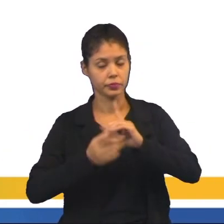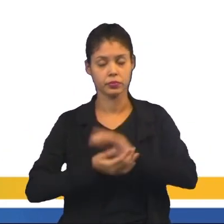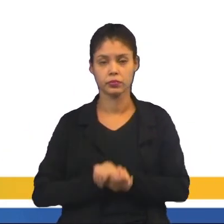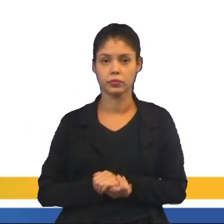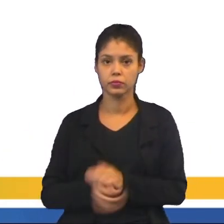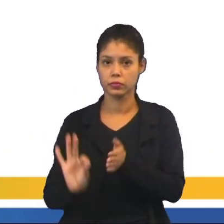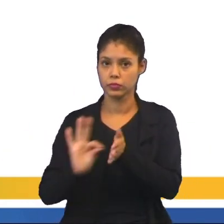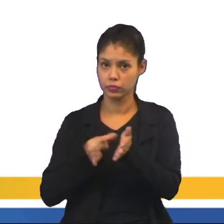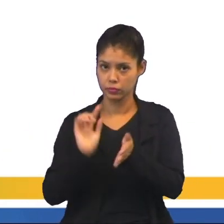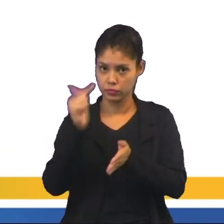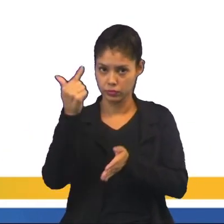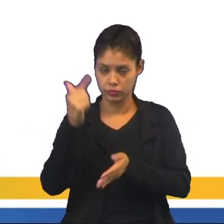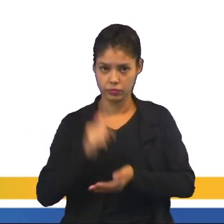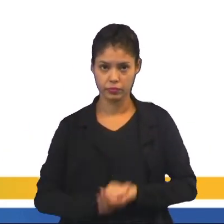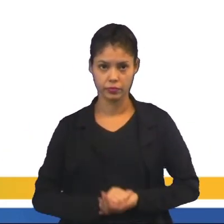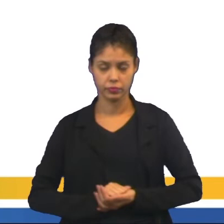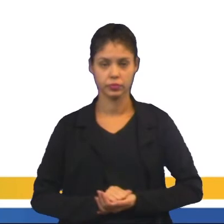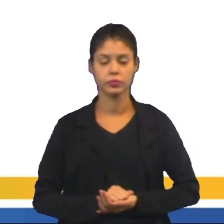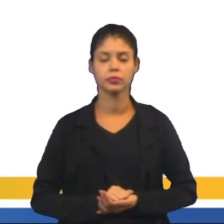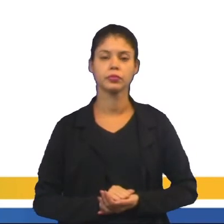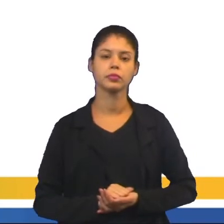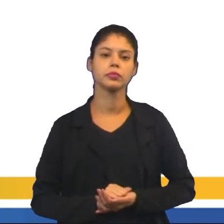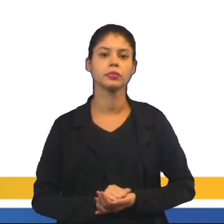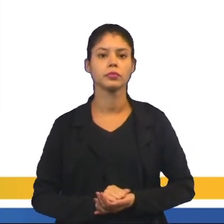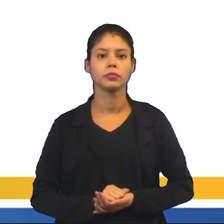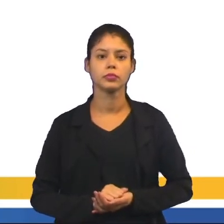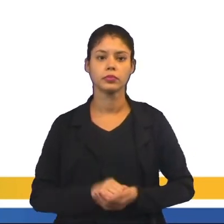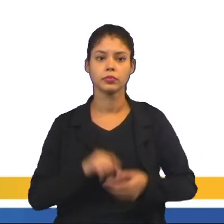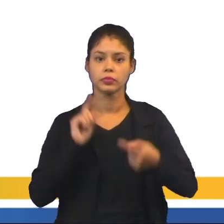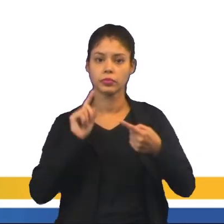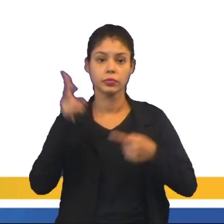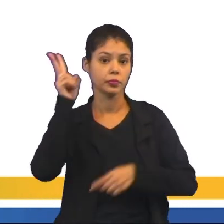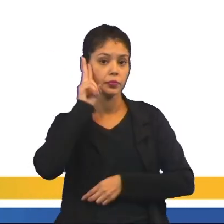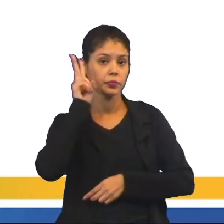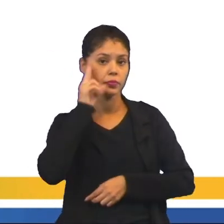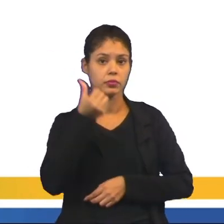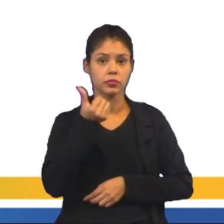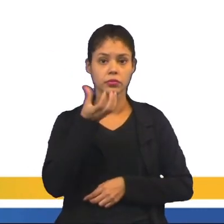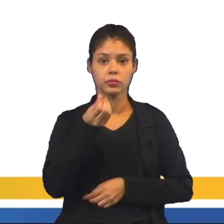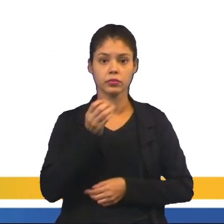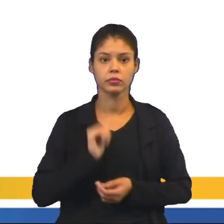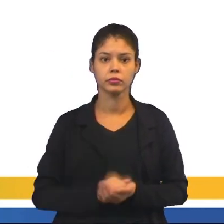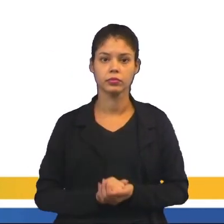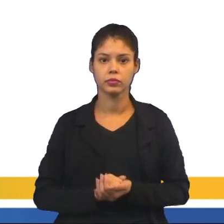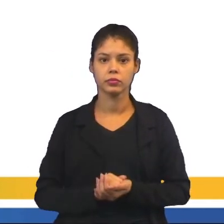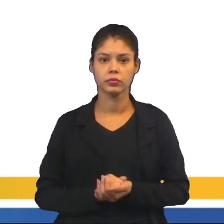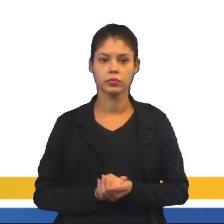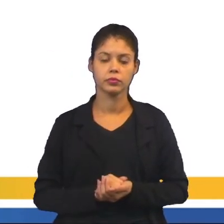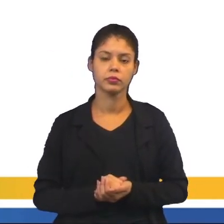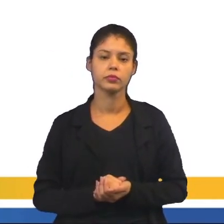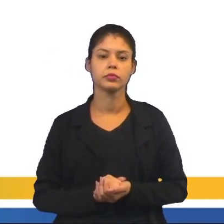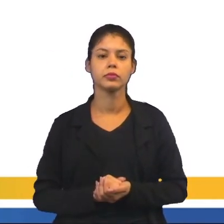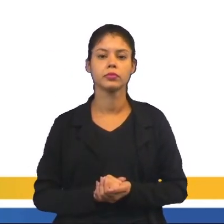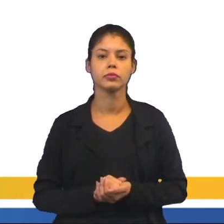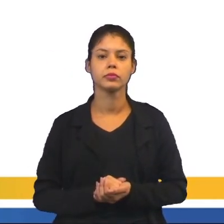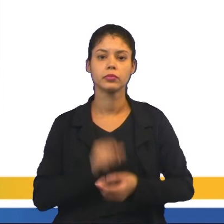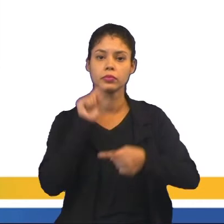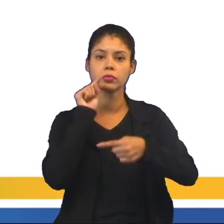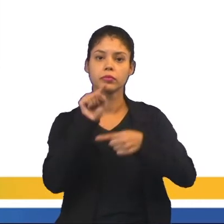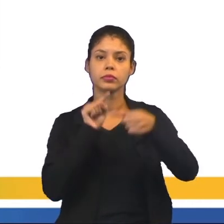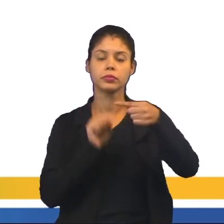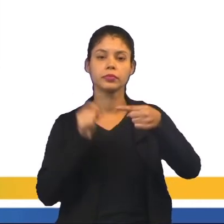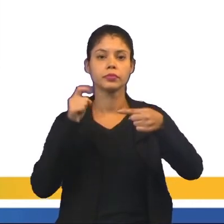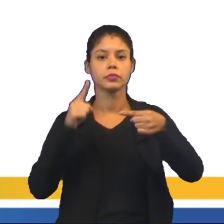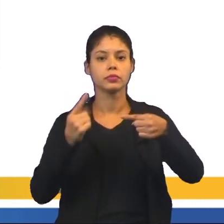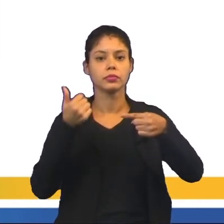vão ser anotados lá, tá? Então, na segunda, nós temos aí 16. Quem seria o 16? 16 dividido